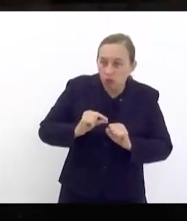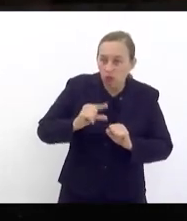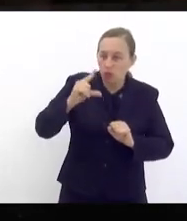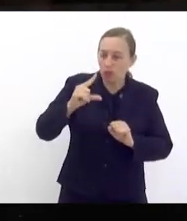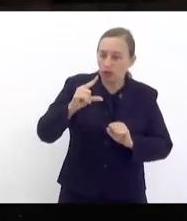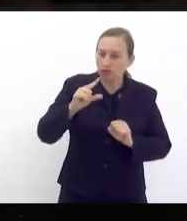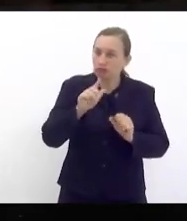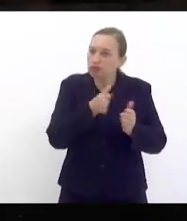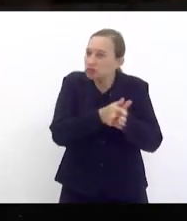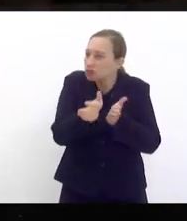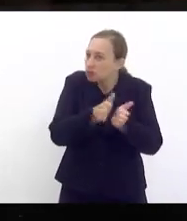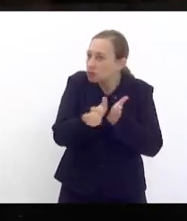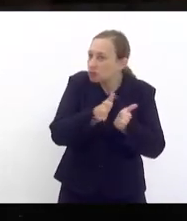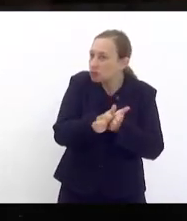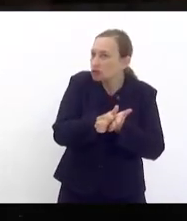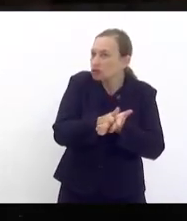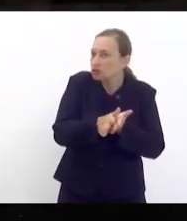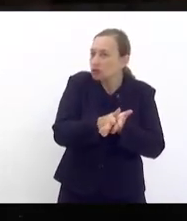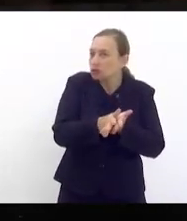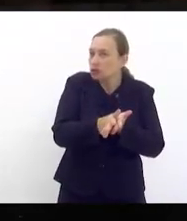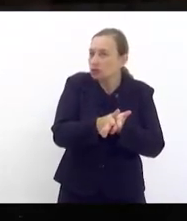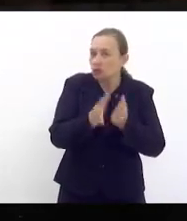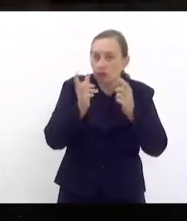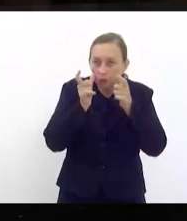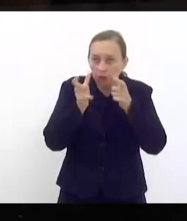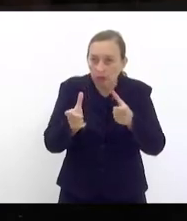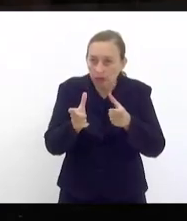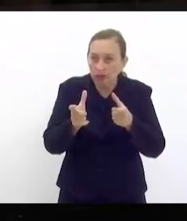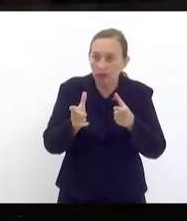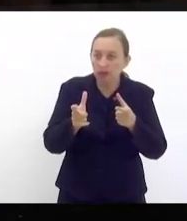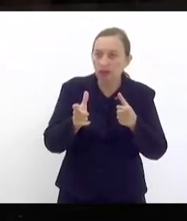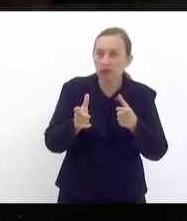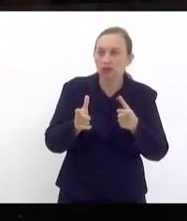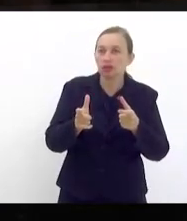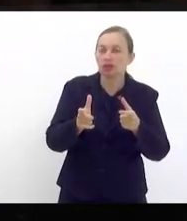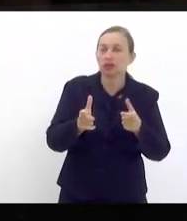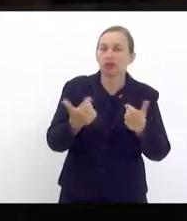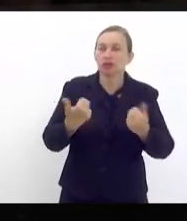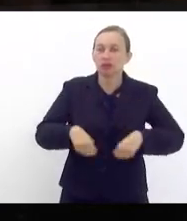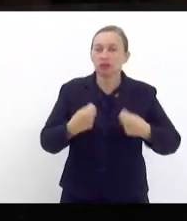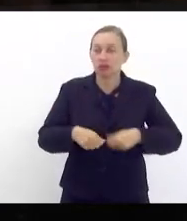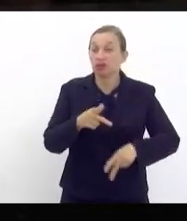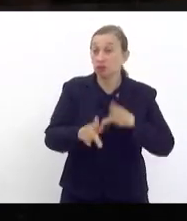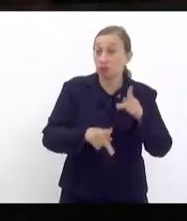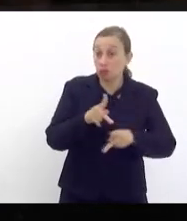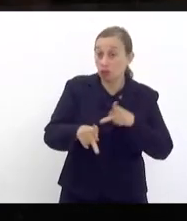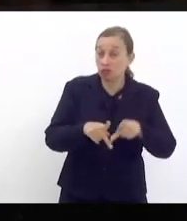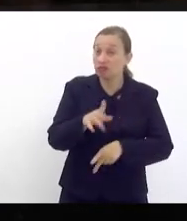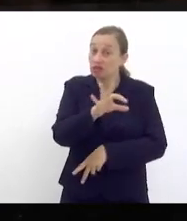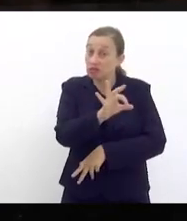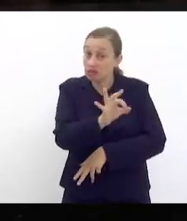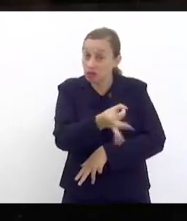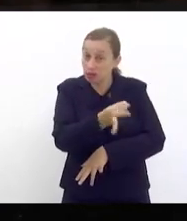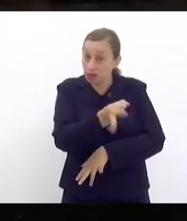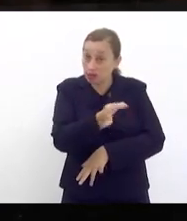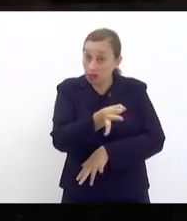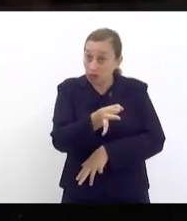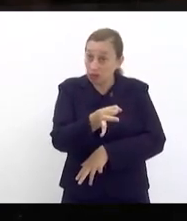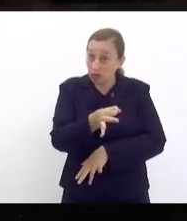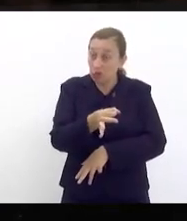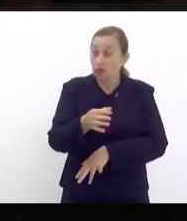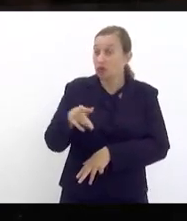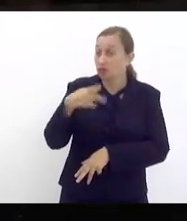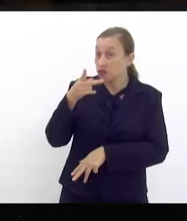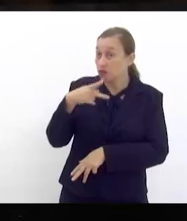das despesas com acompanhamento da atenção às demandas reprimidas da população fluminense, é justamente aquilo que